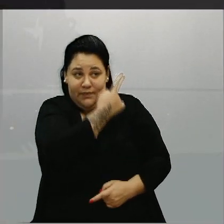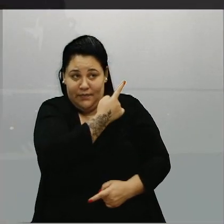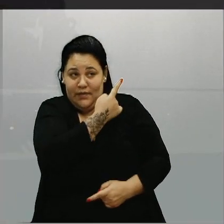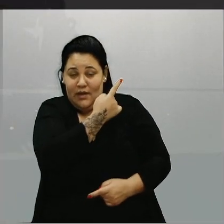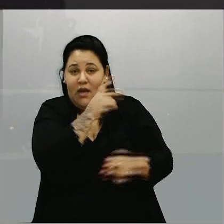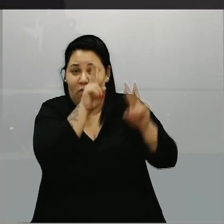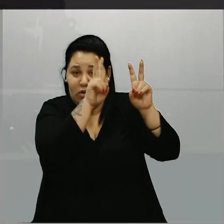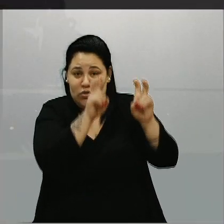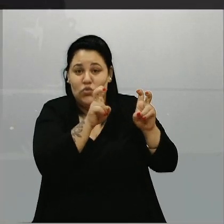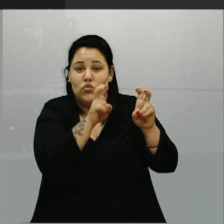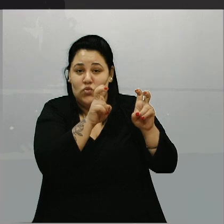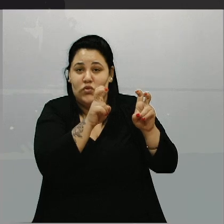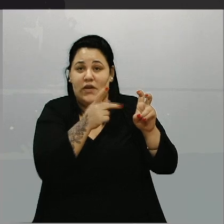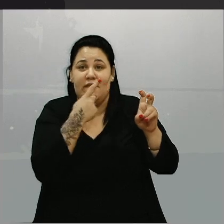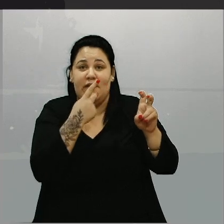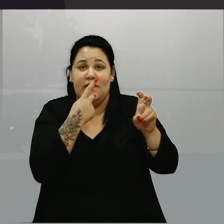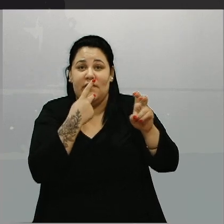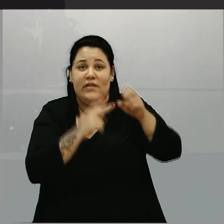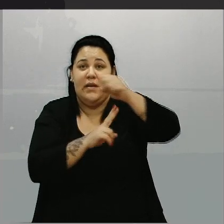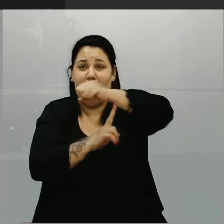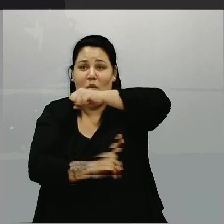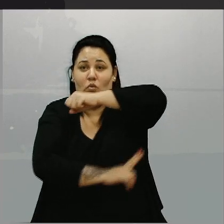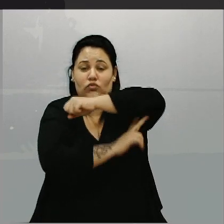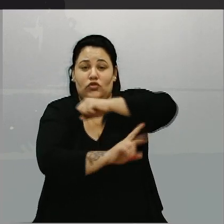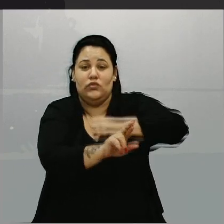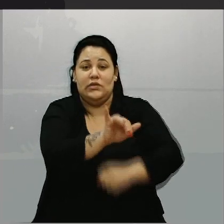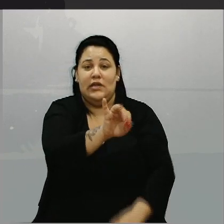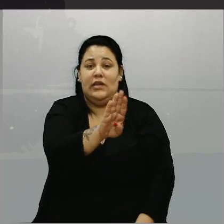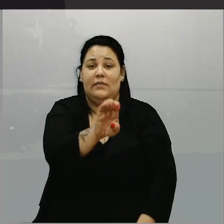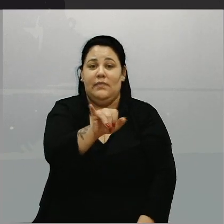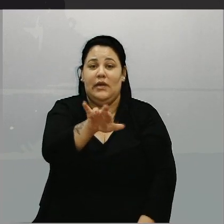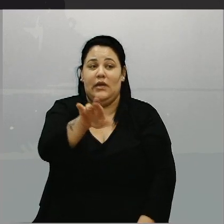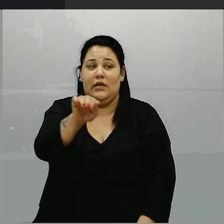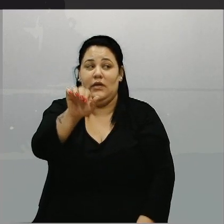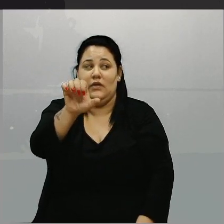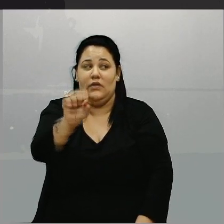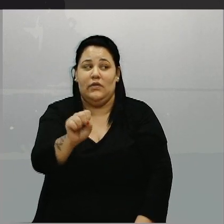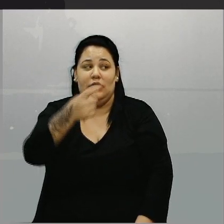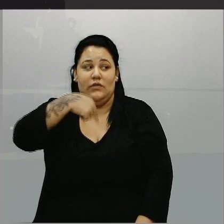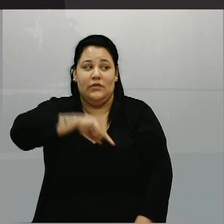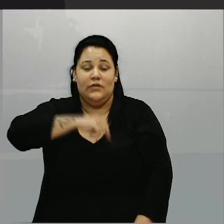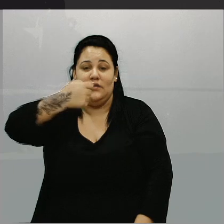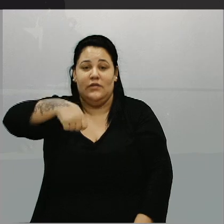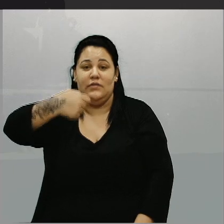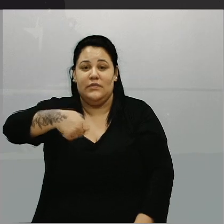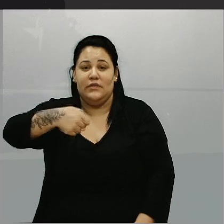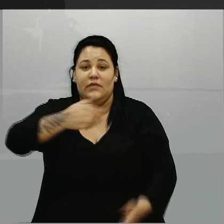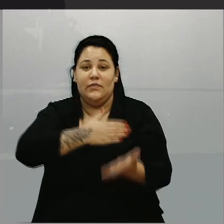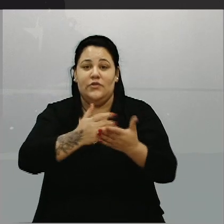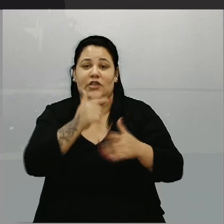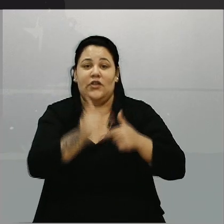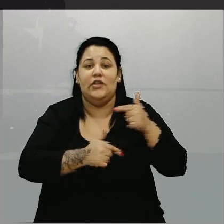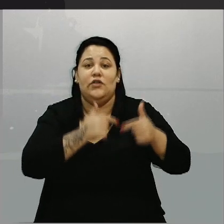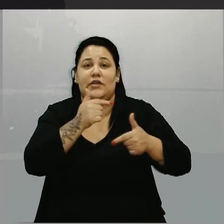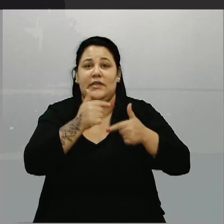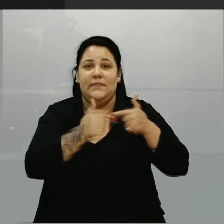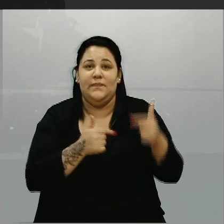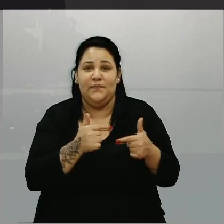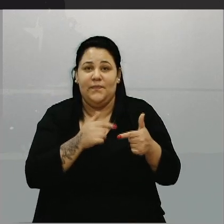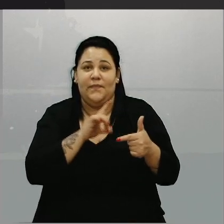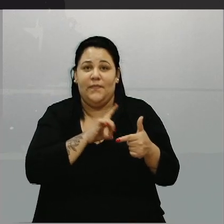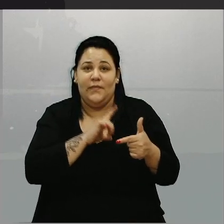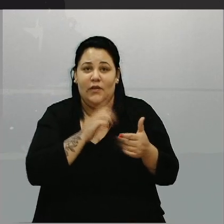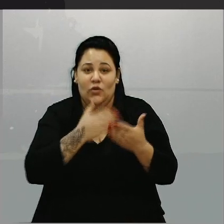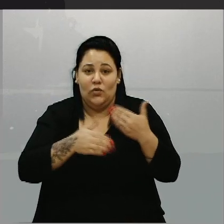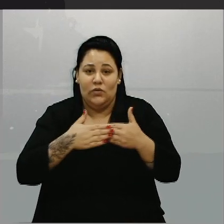quando eu estava lá, ali na Ponte dos Ribeiros, a gente tinha iniciado um trabalho que ela estava totalmente